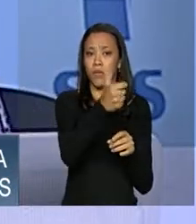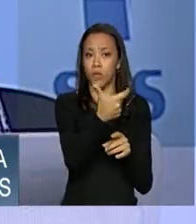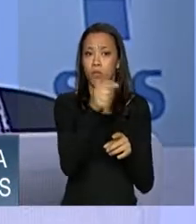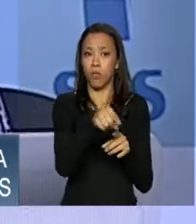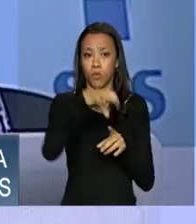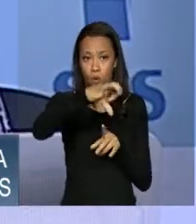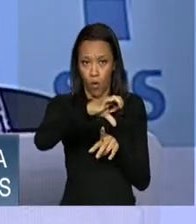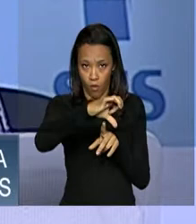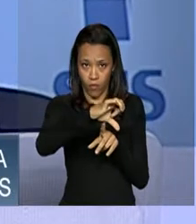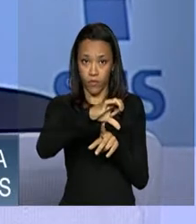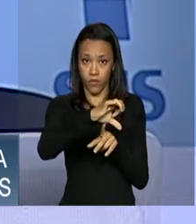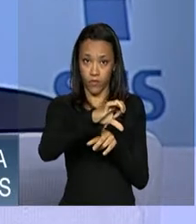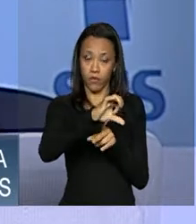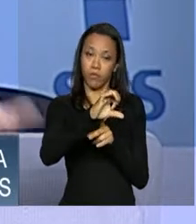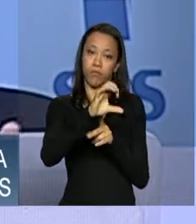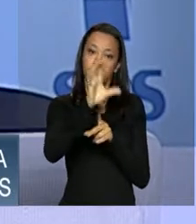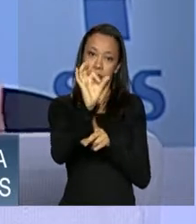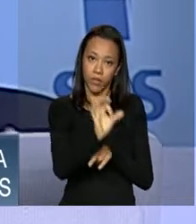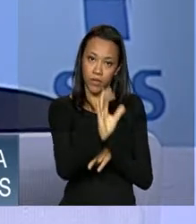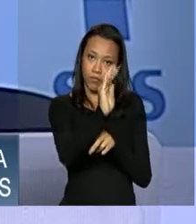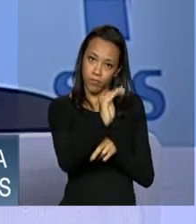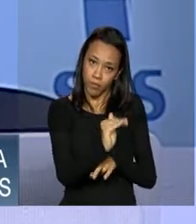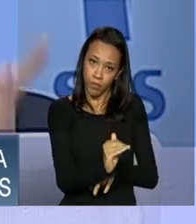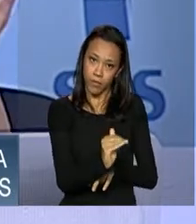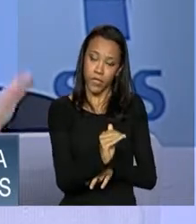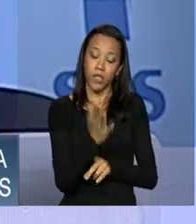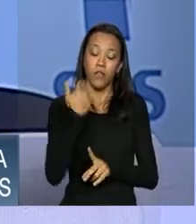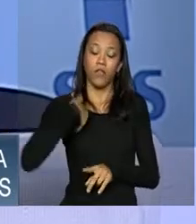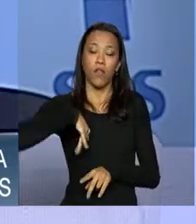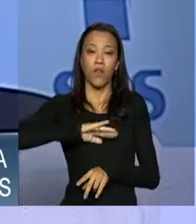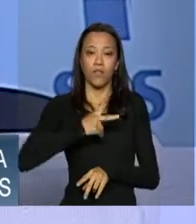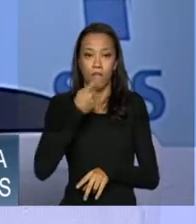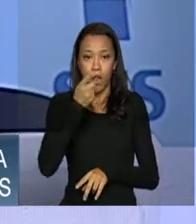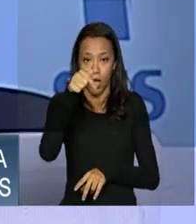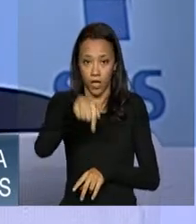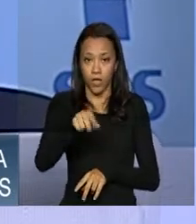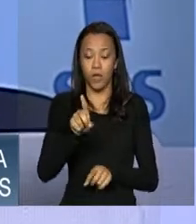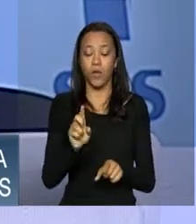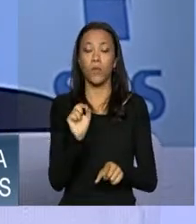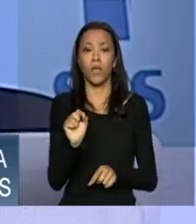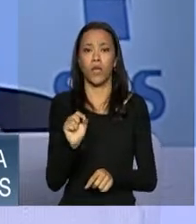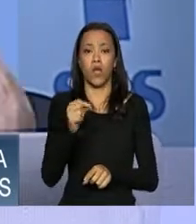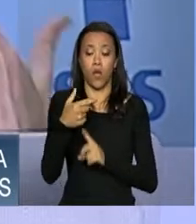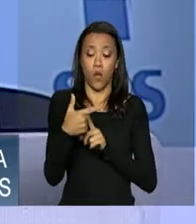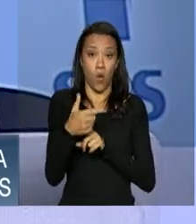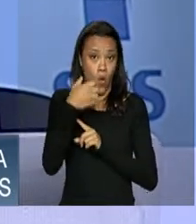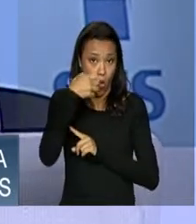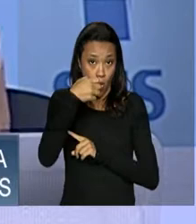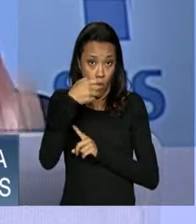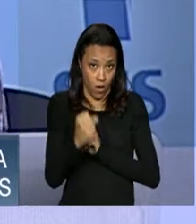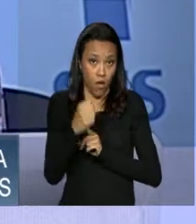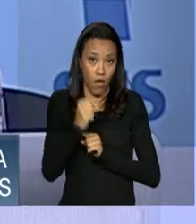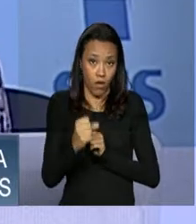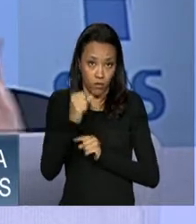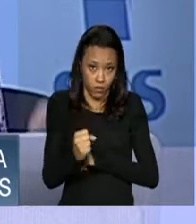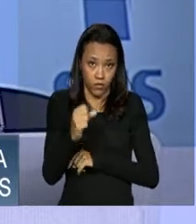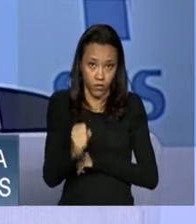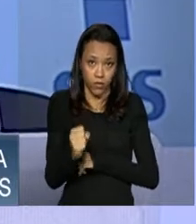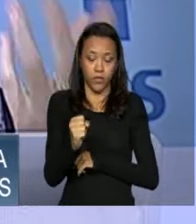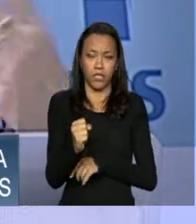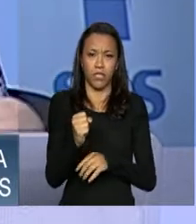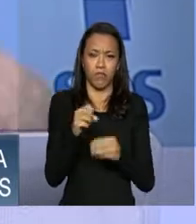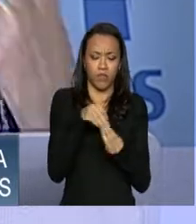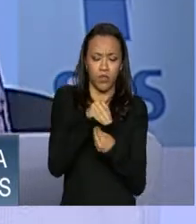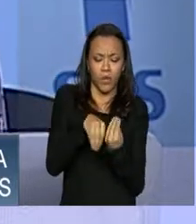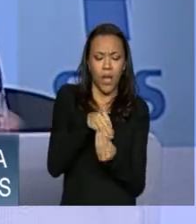52,9%. Também nós gostaríamos de destacar porque o leite com